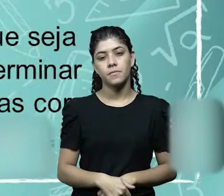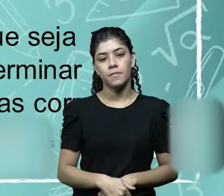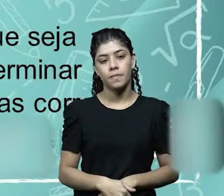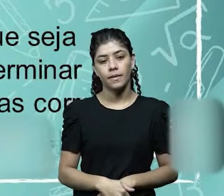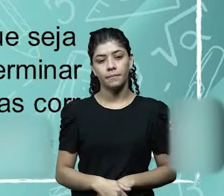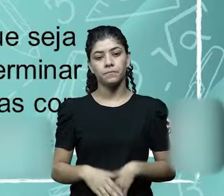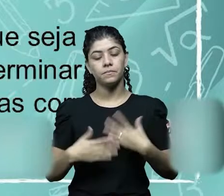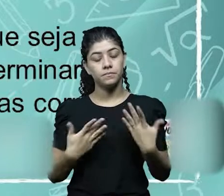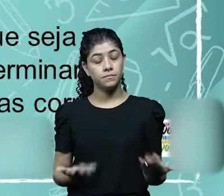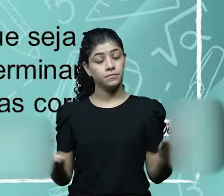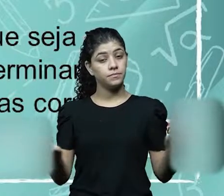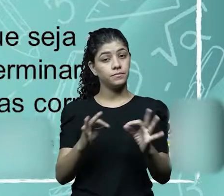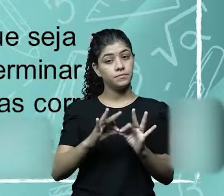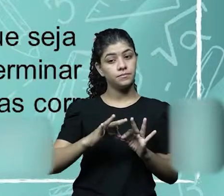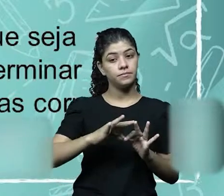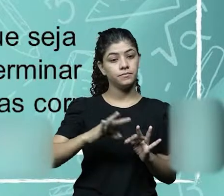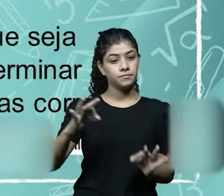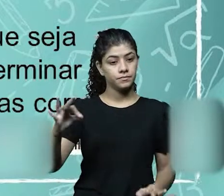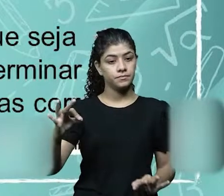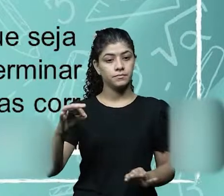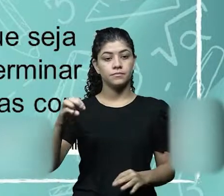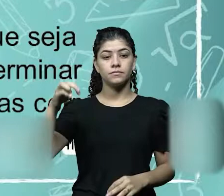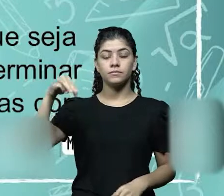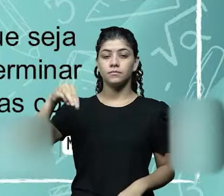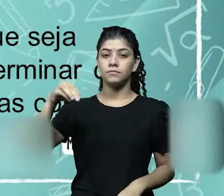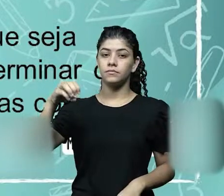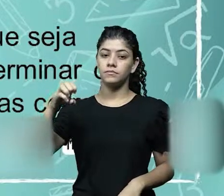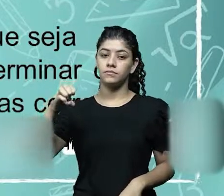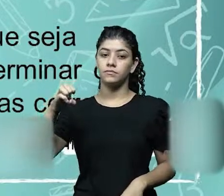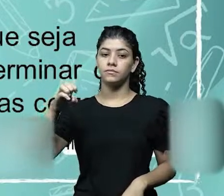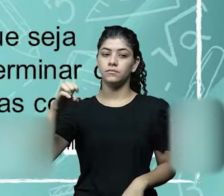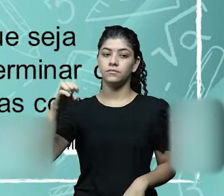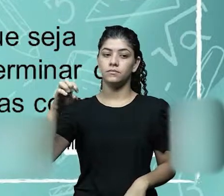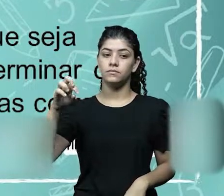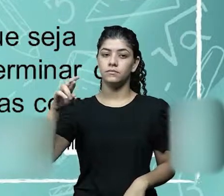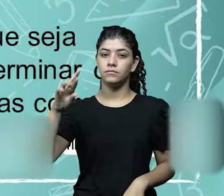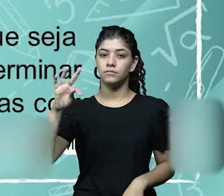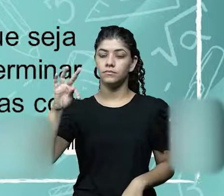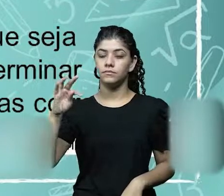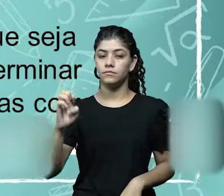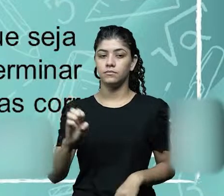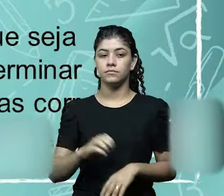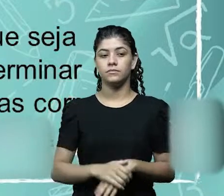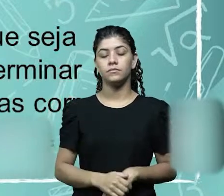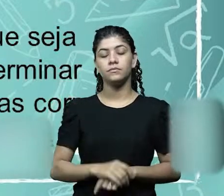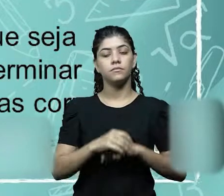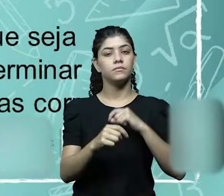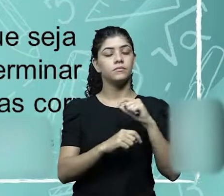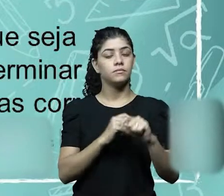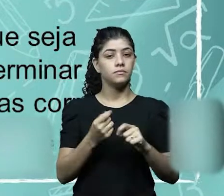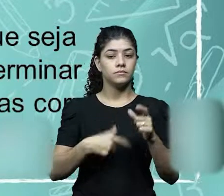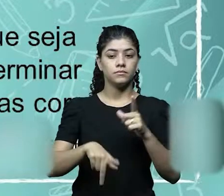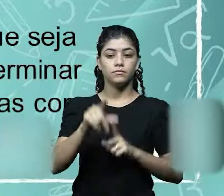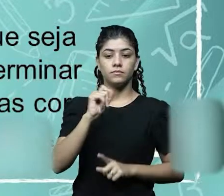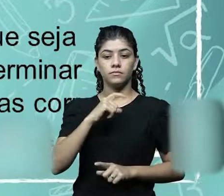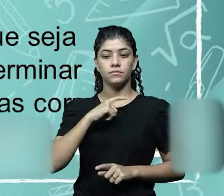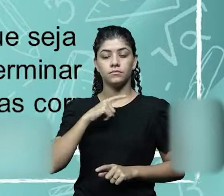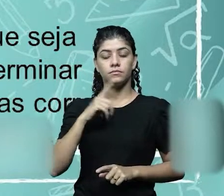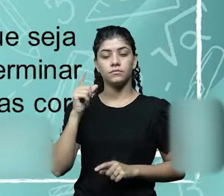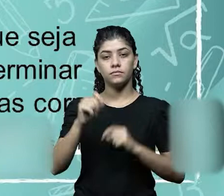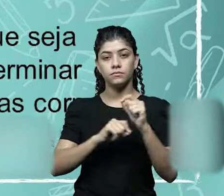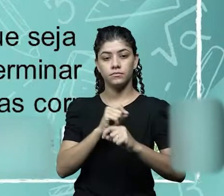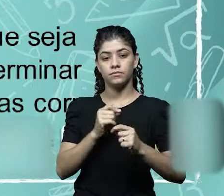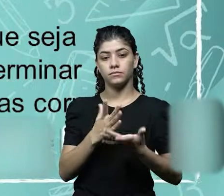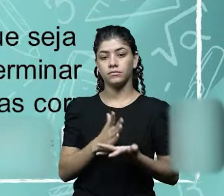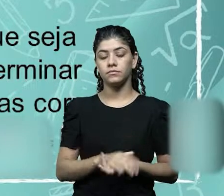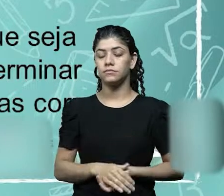Método de medição direto é o método em que o valor de um mensurável é obtido diretamente por